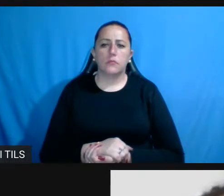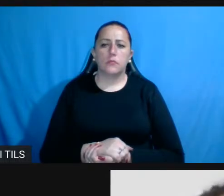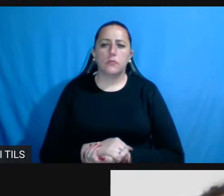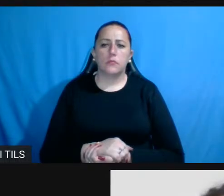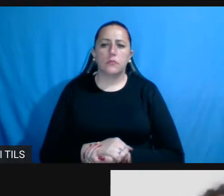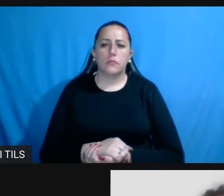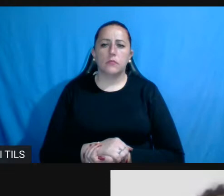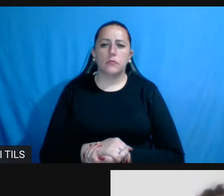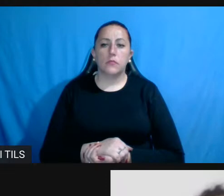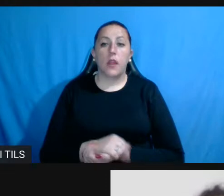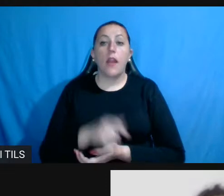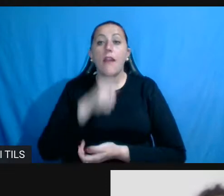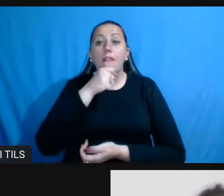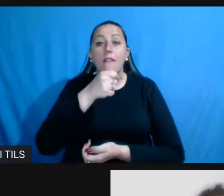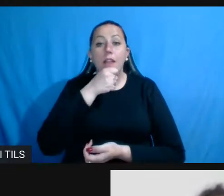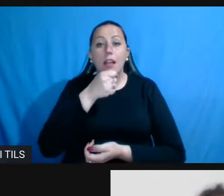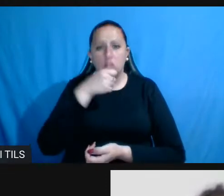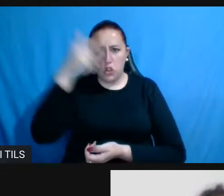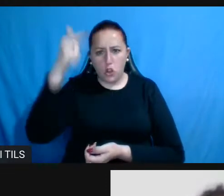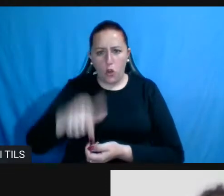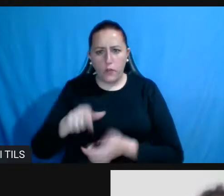Tá com áudio fechado.